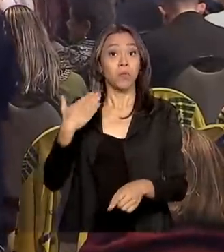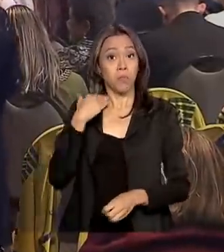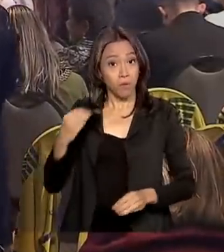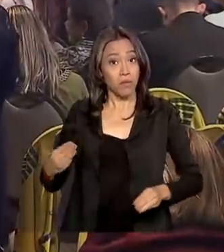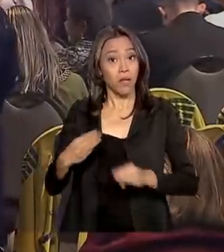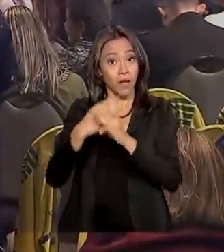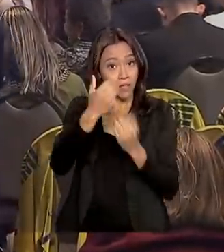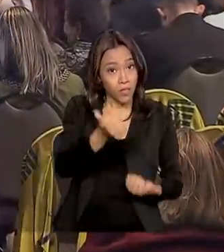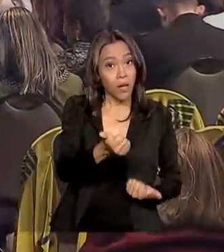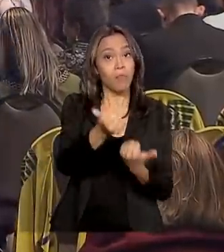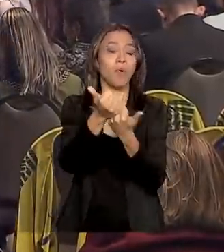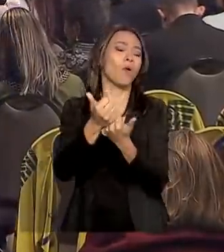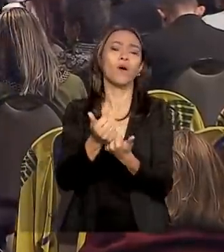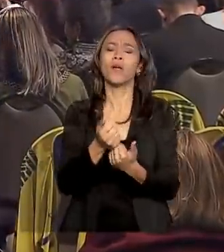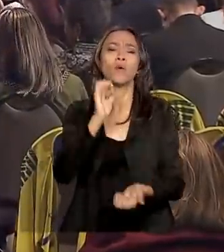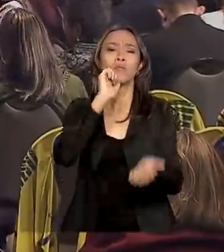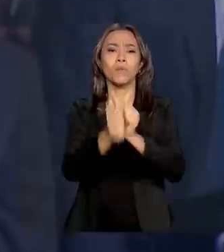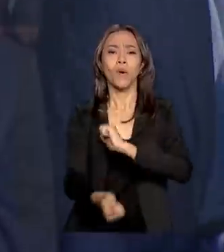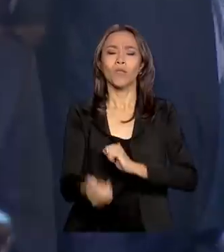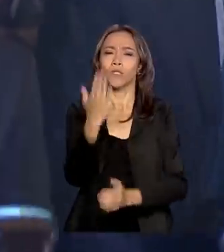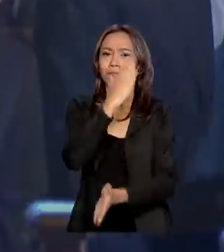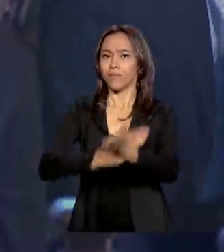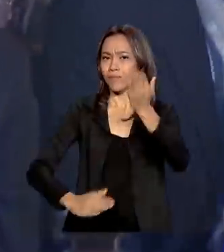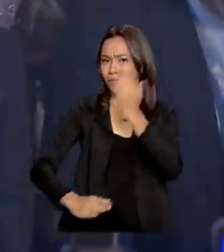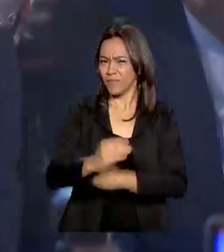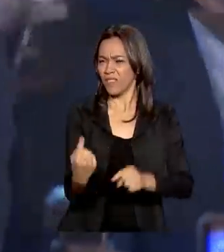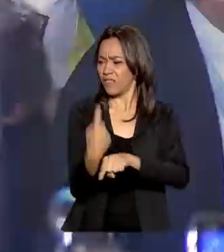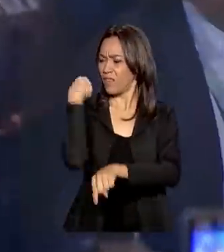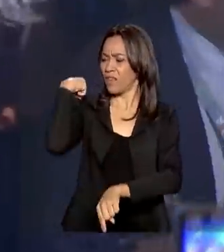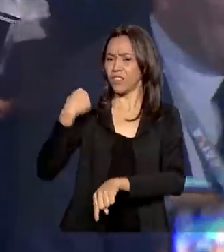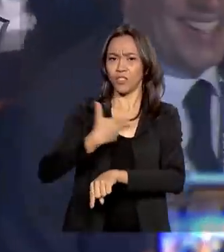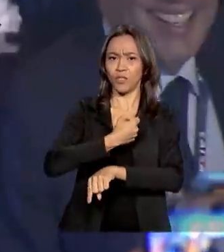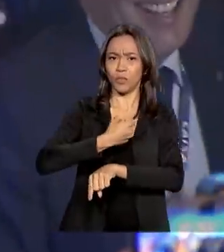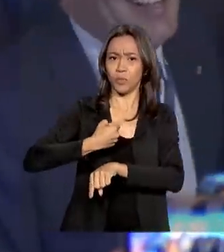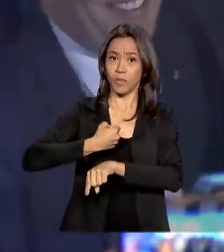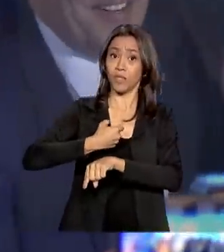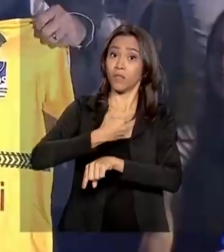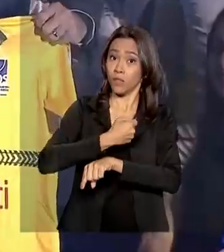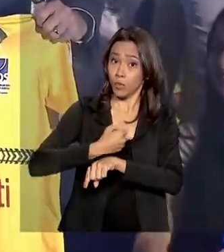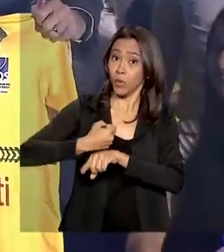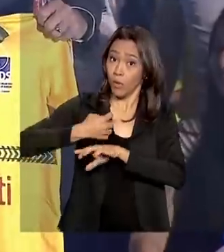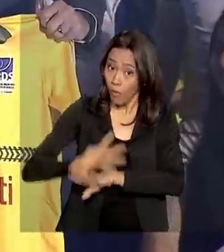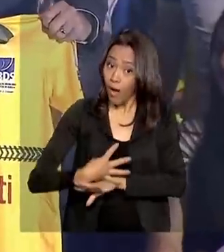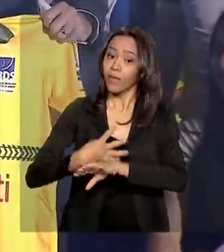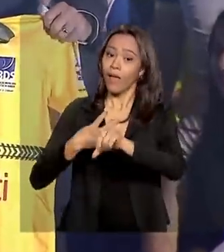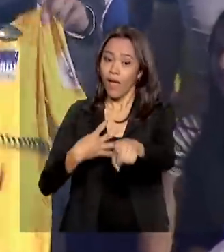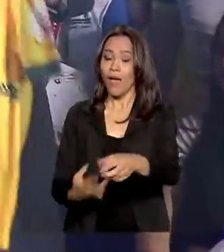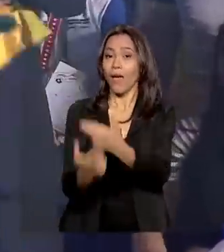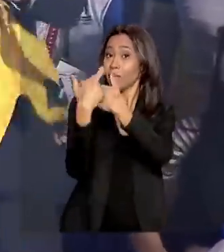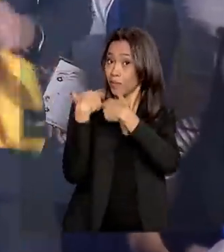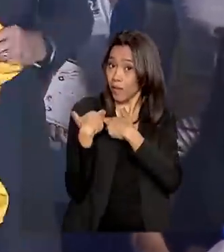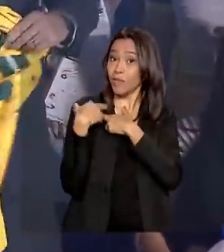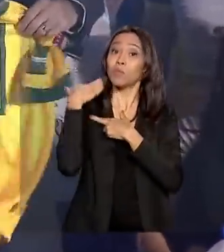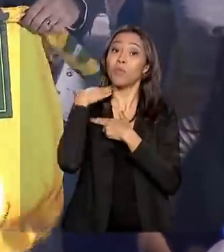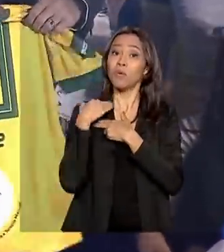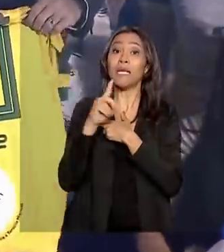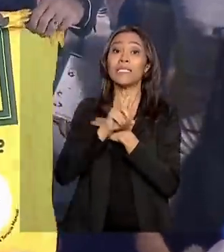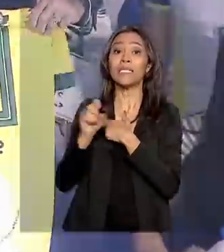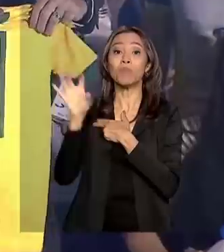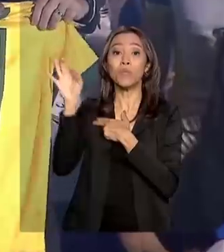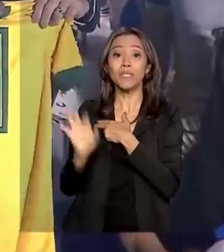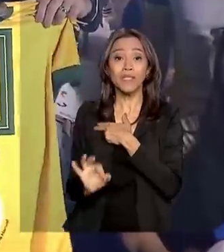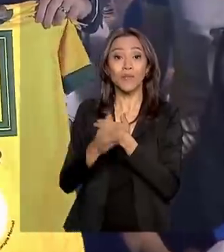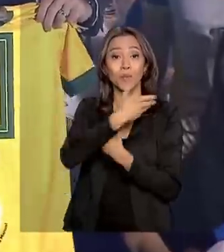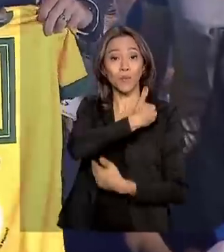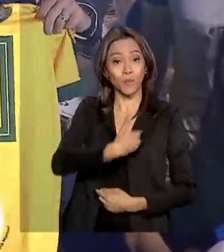paralímpico desde 2004. A inclusão é uma das missões do banco, que é 100% público e está